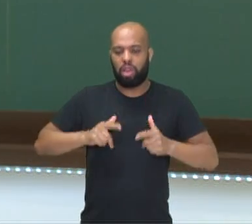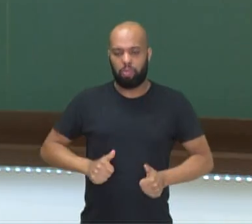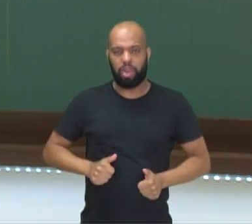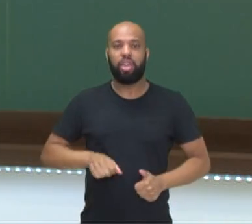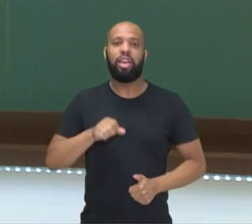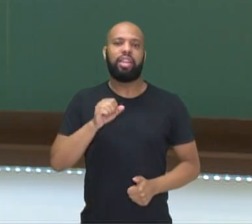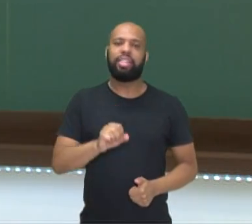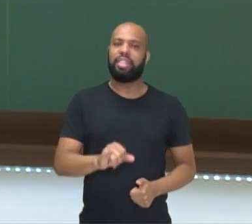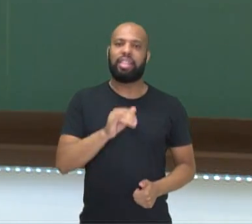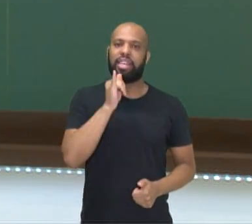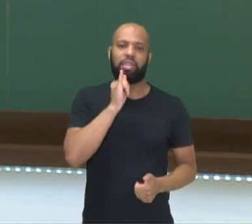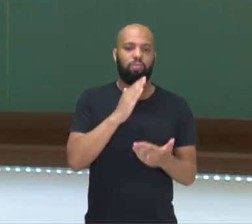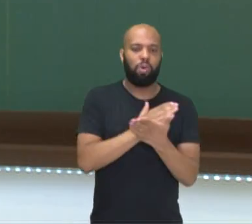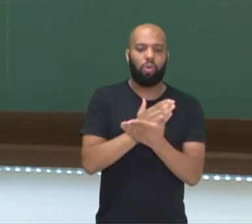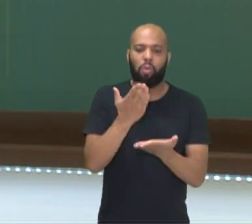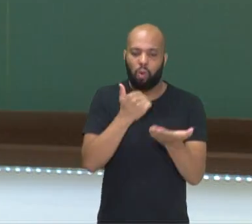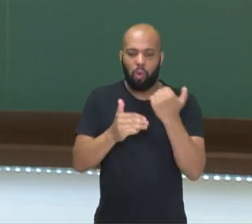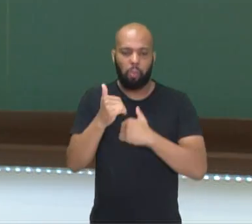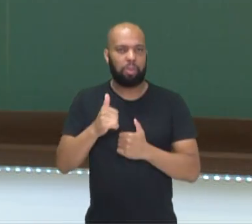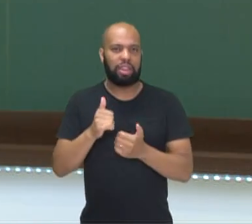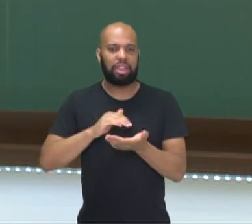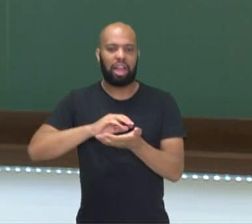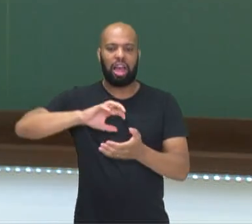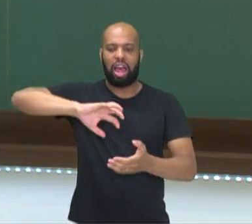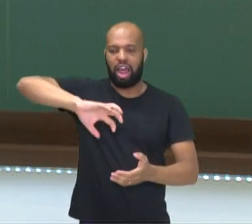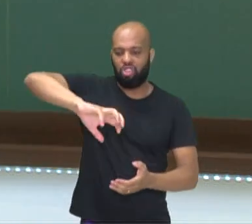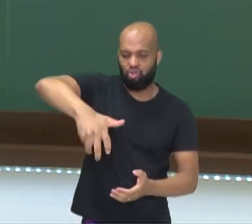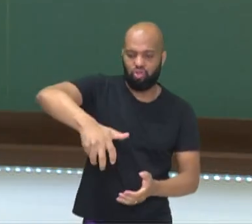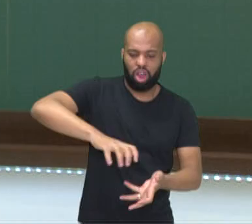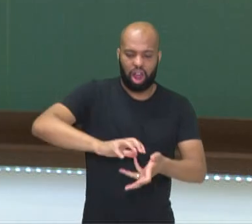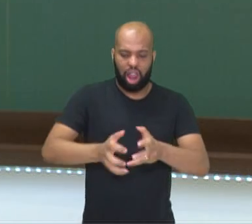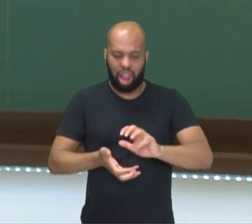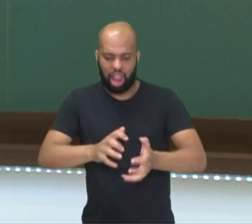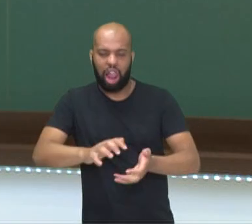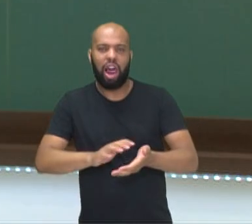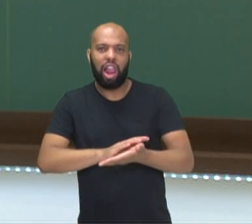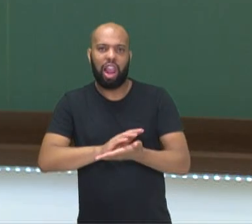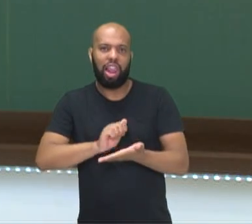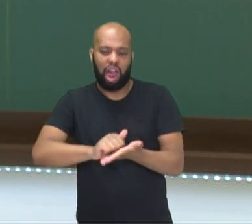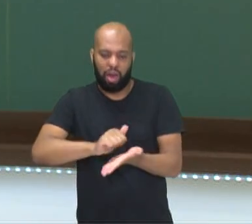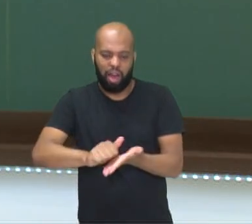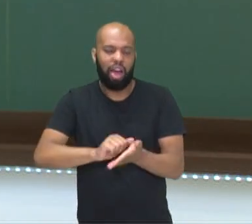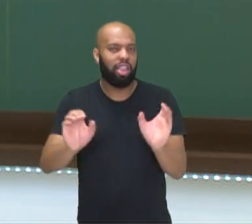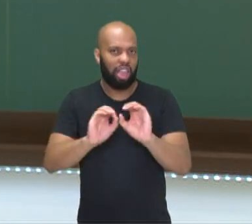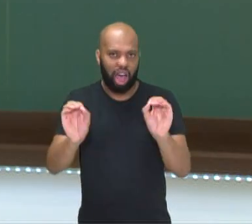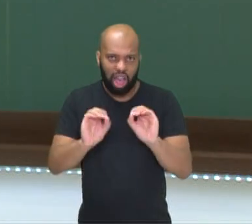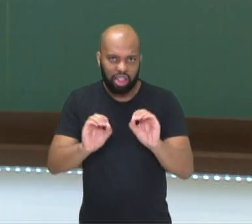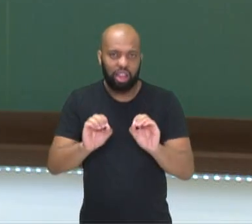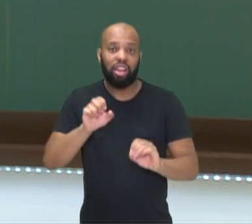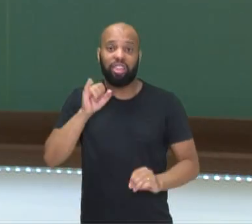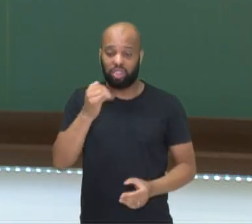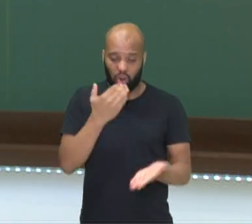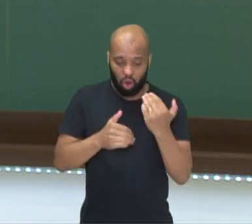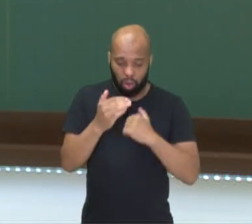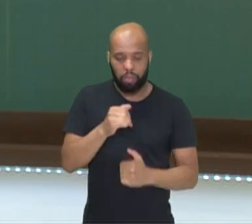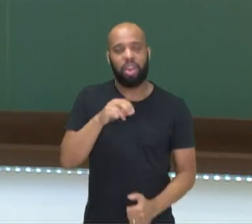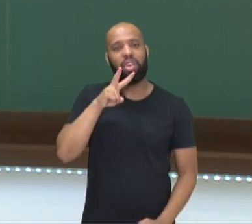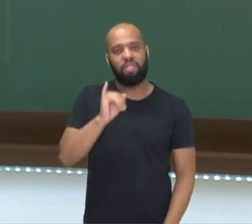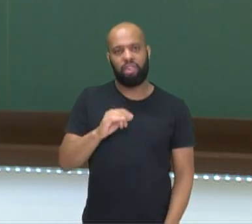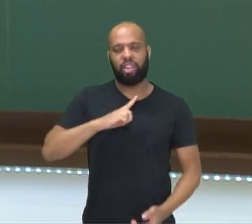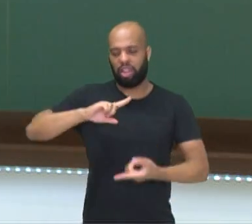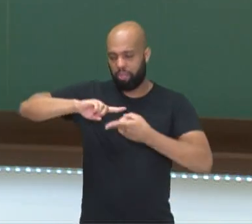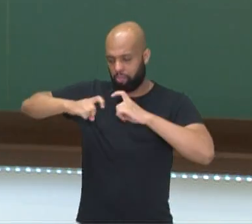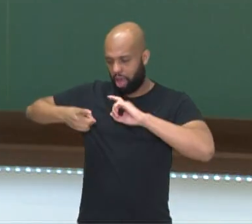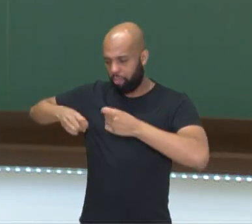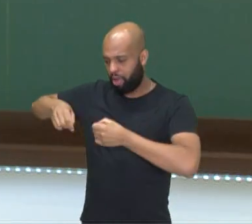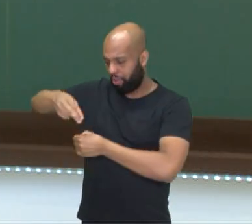o alimento, ao preparar esse alimento, ele fica contaminado e ao ingerirmos esse alimento vai conter o micro-organismo.